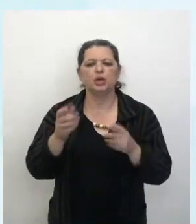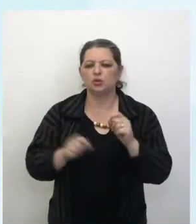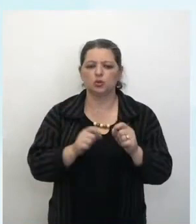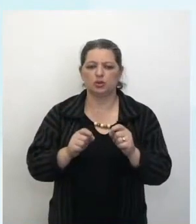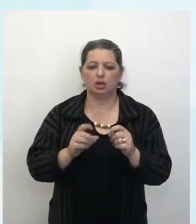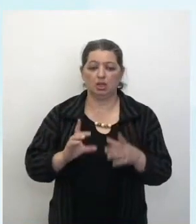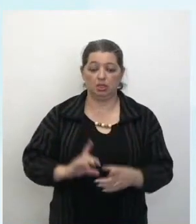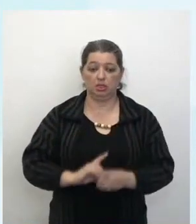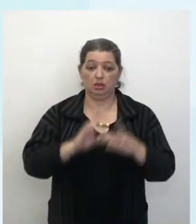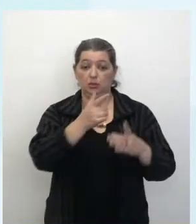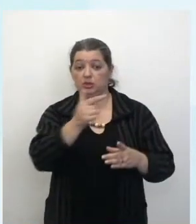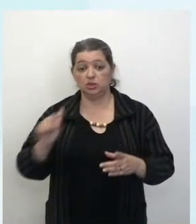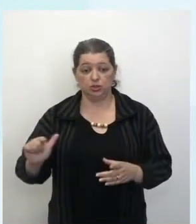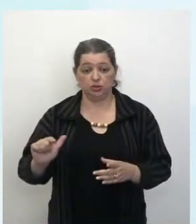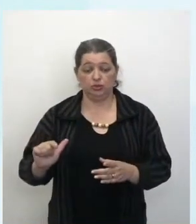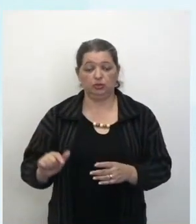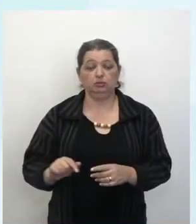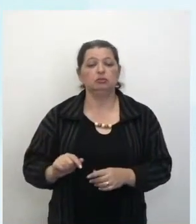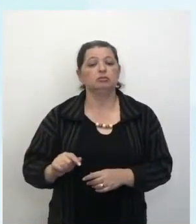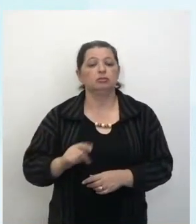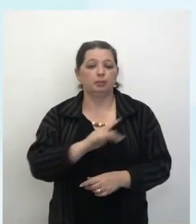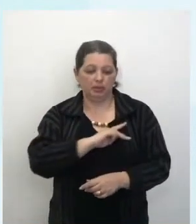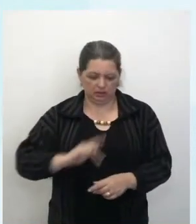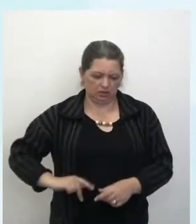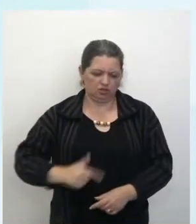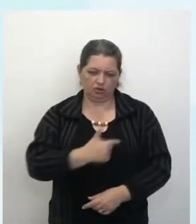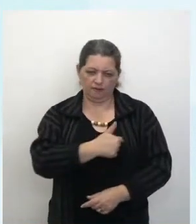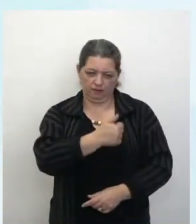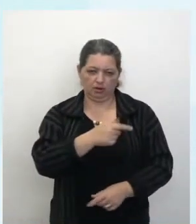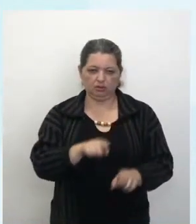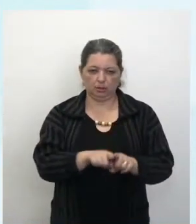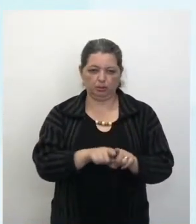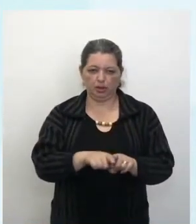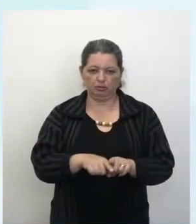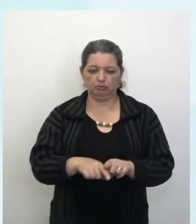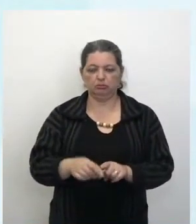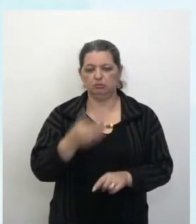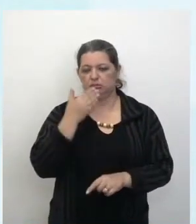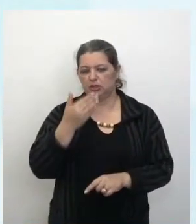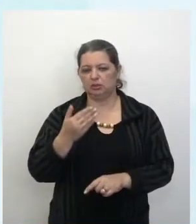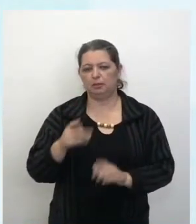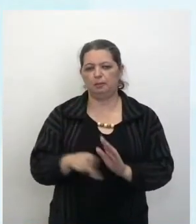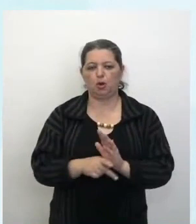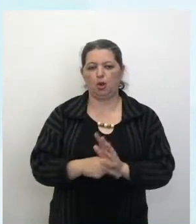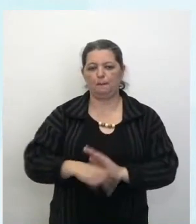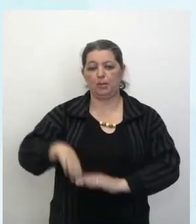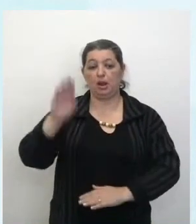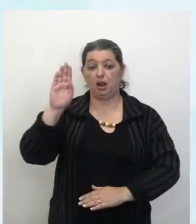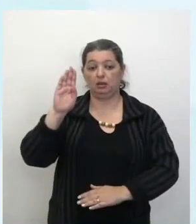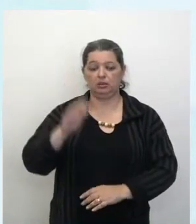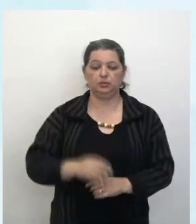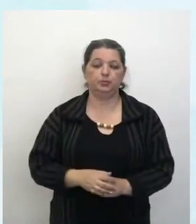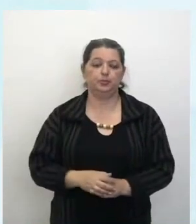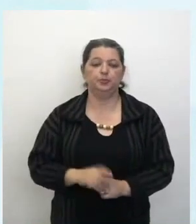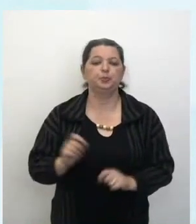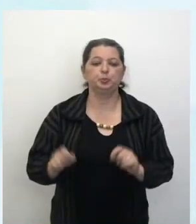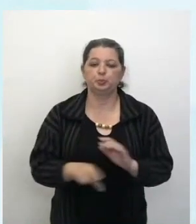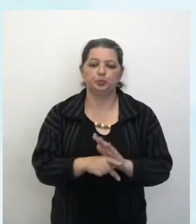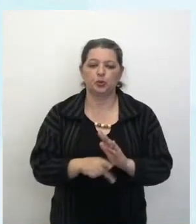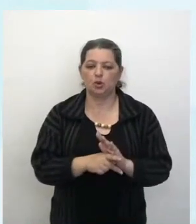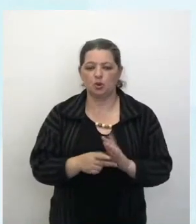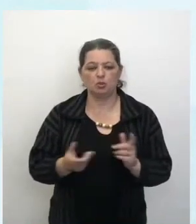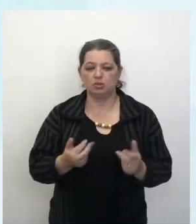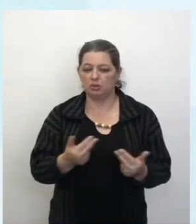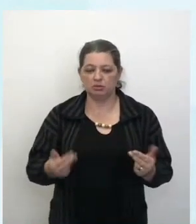no Brasil Vargas convoca seleções só que é o mesmo tempo ele dá origem ao queremismo